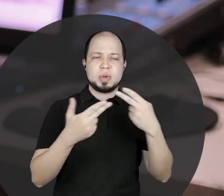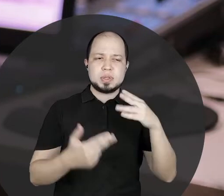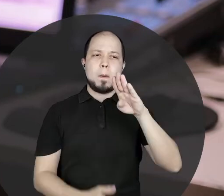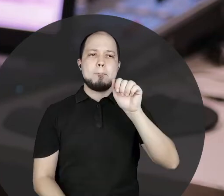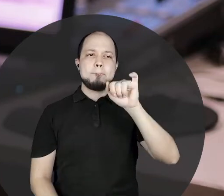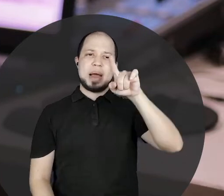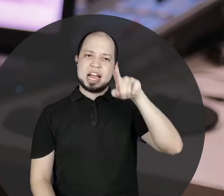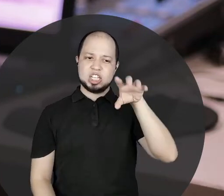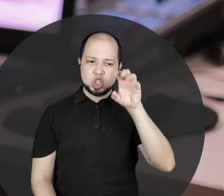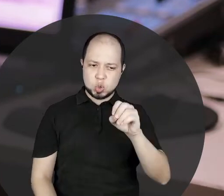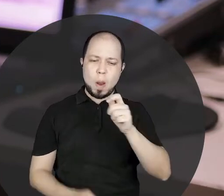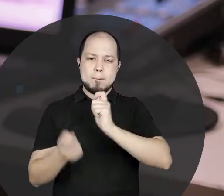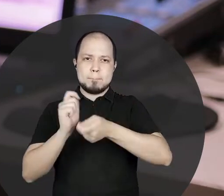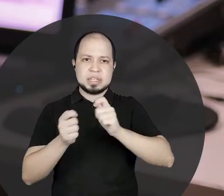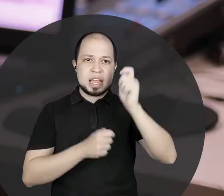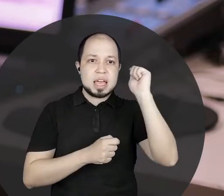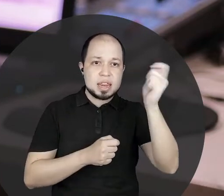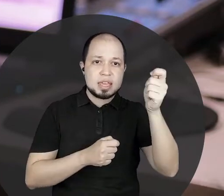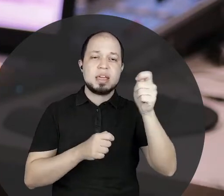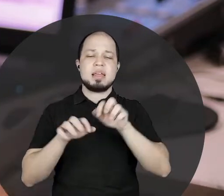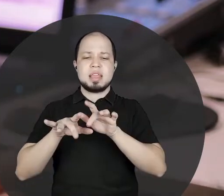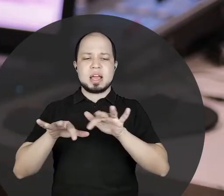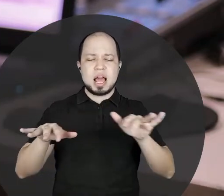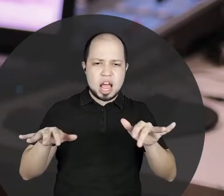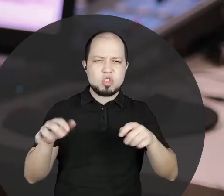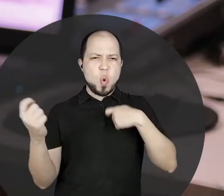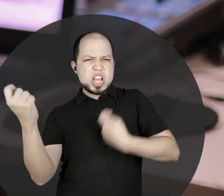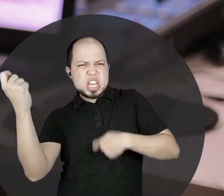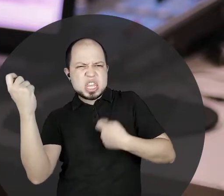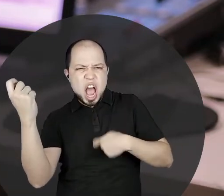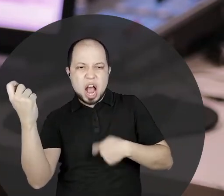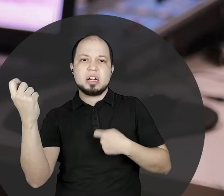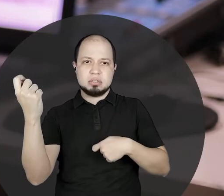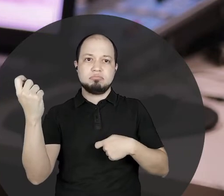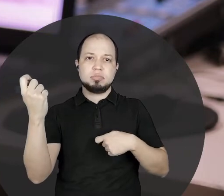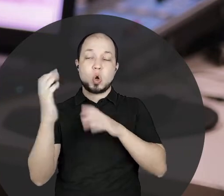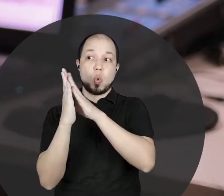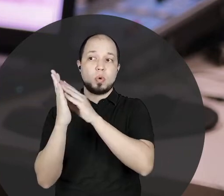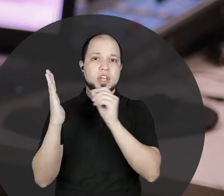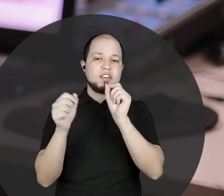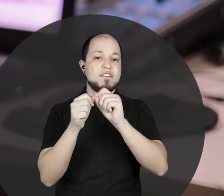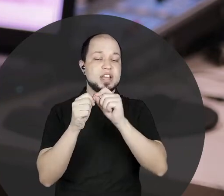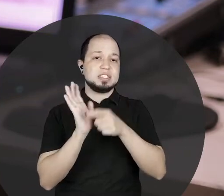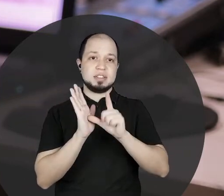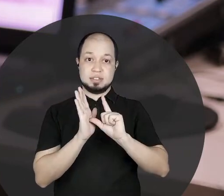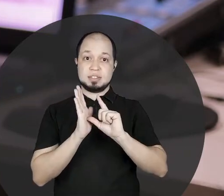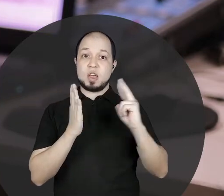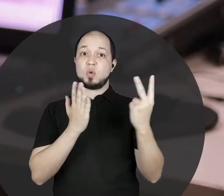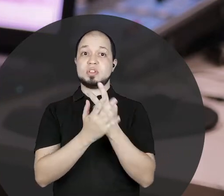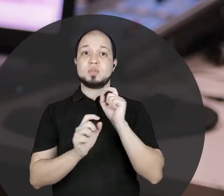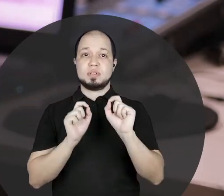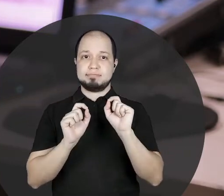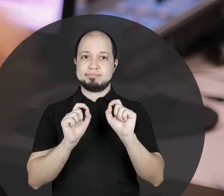gravamos teclado, guitarra, tudo a partir daquela guia que a gente fez. E aí o que acontece?